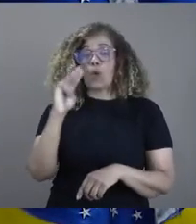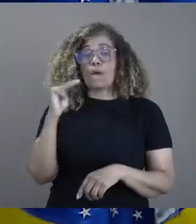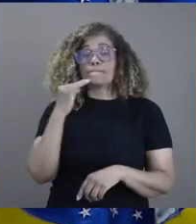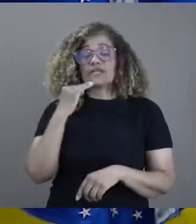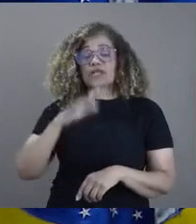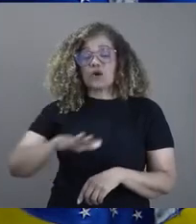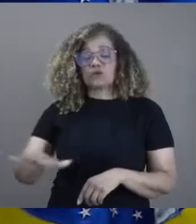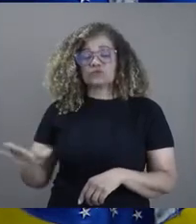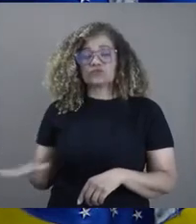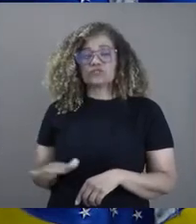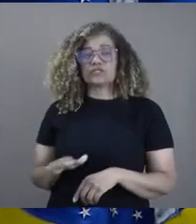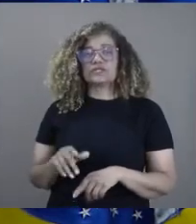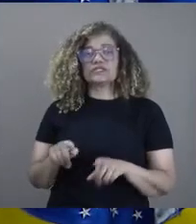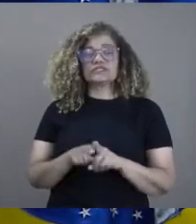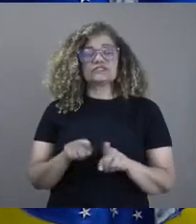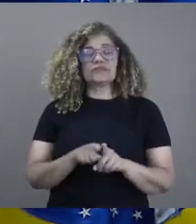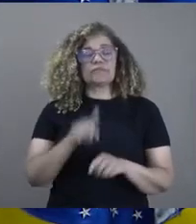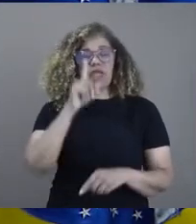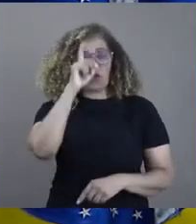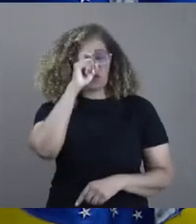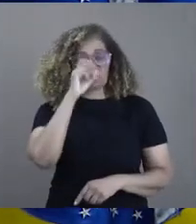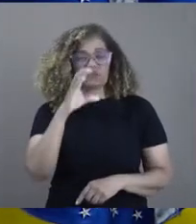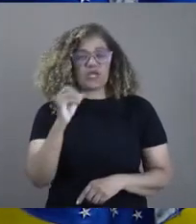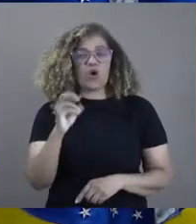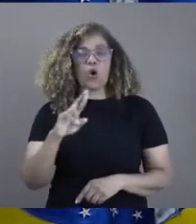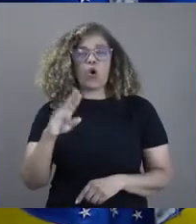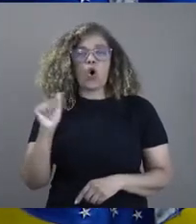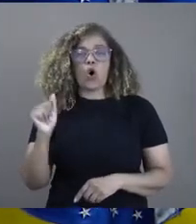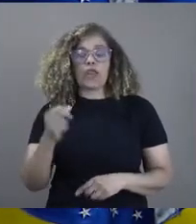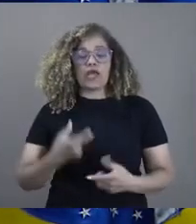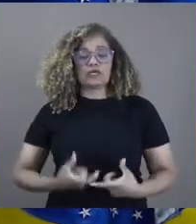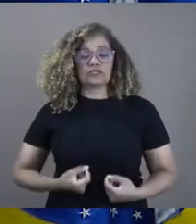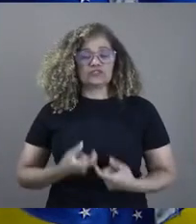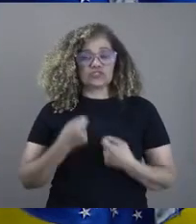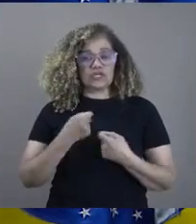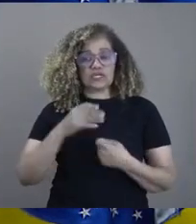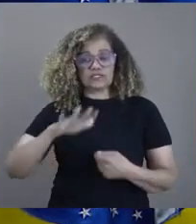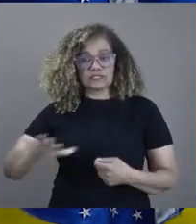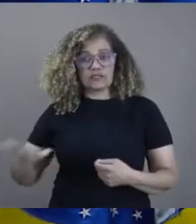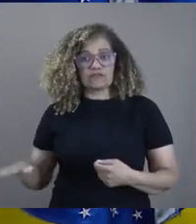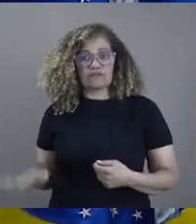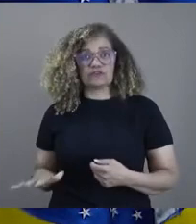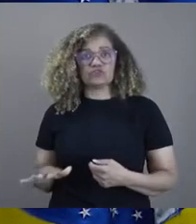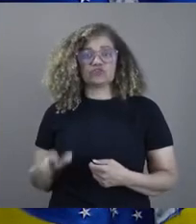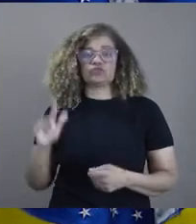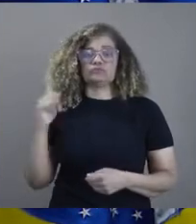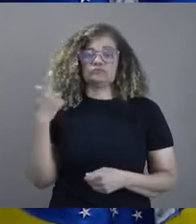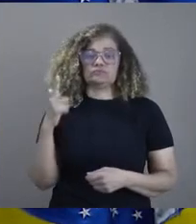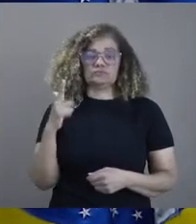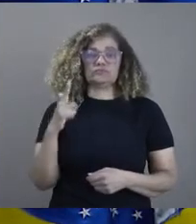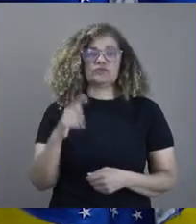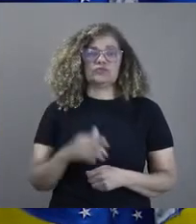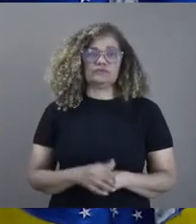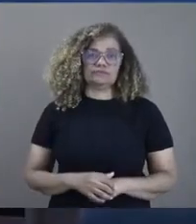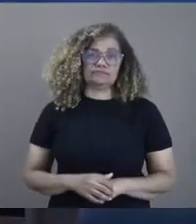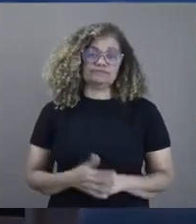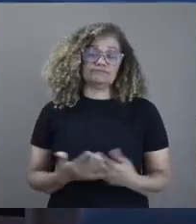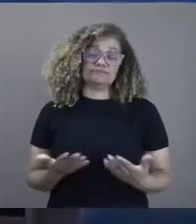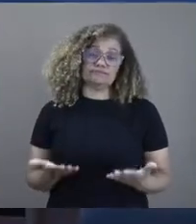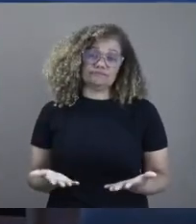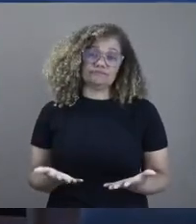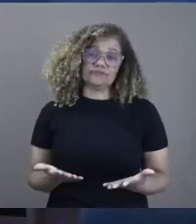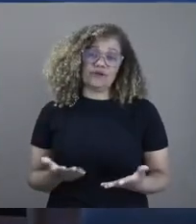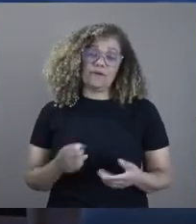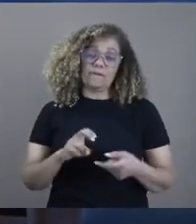o hospital Cora de câncer infantil em Goiânia portanto eu tenho que evidentemente